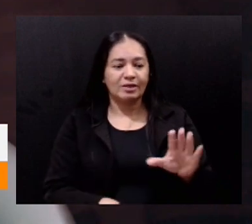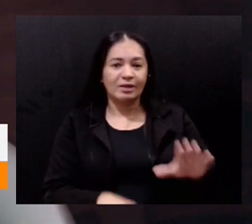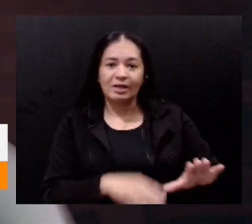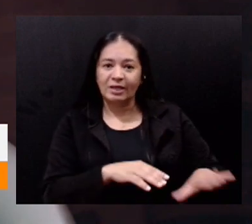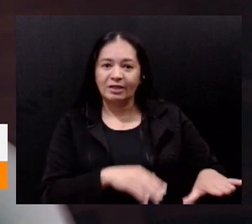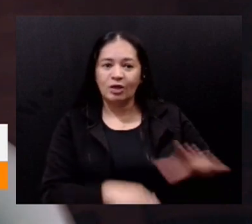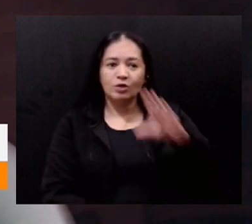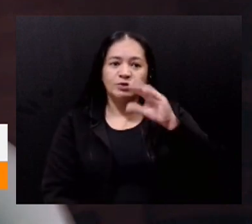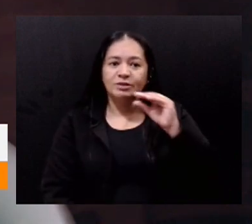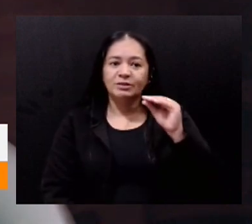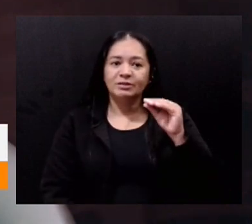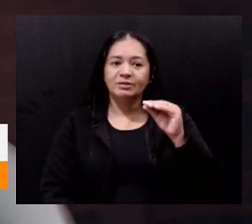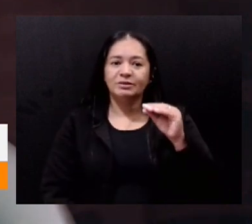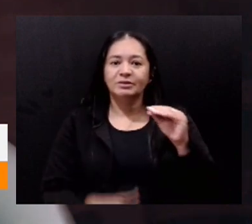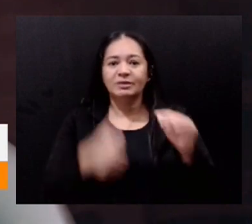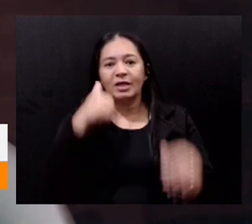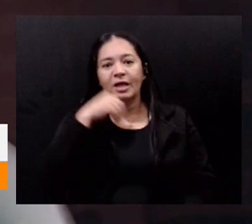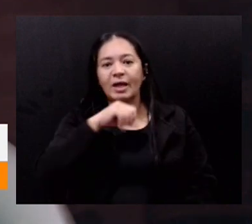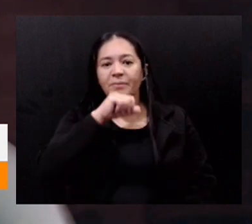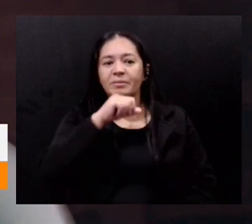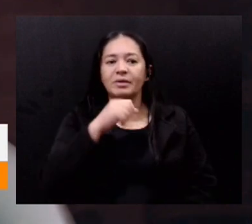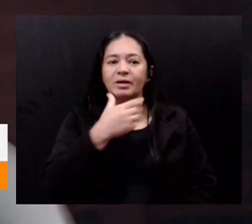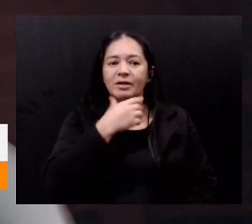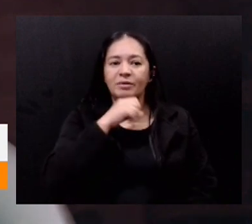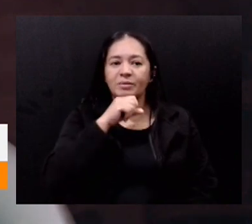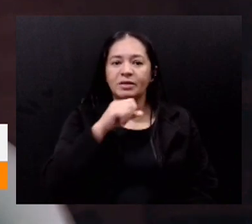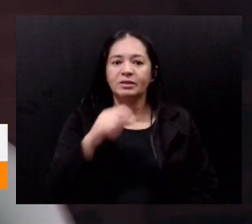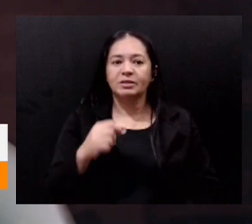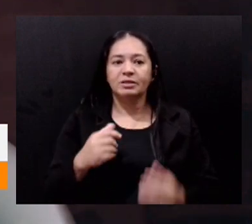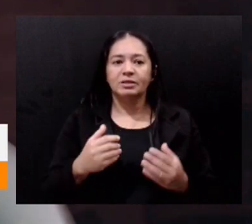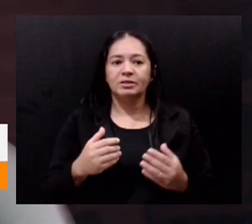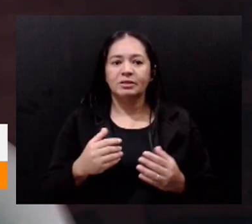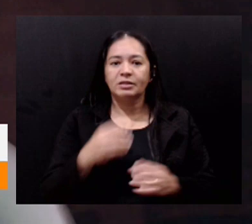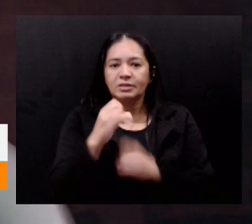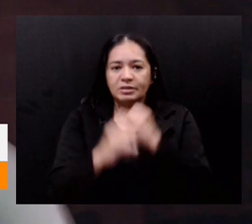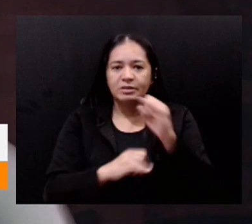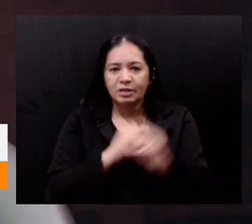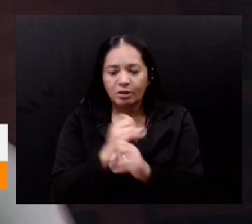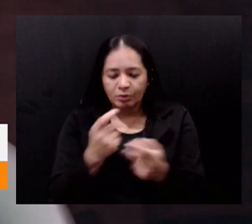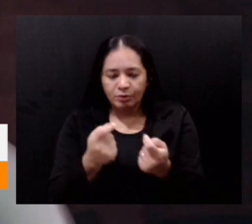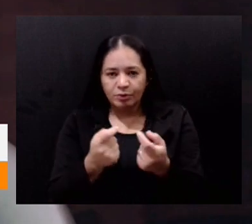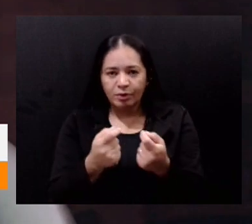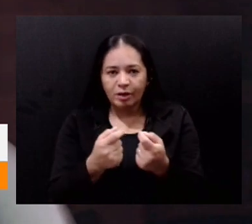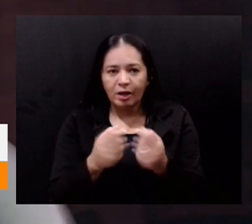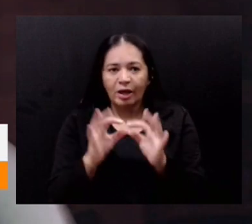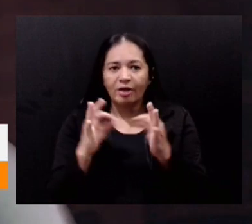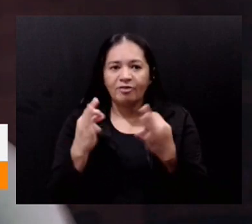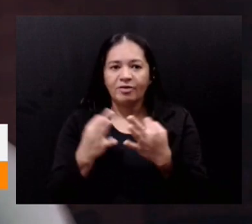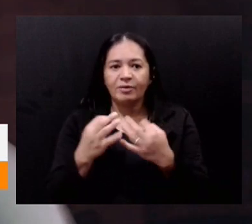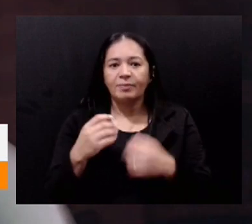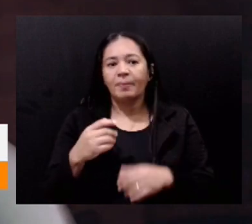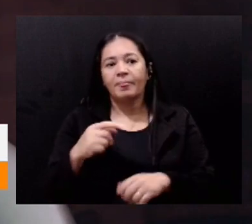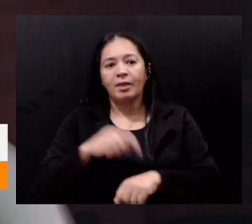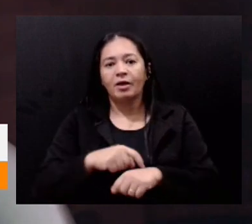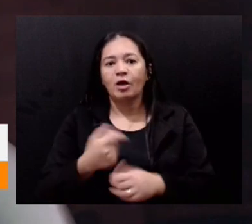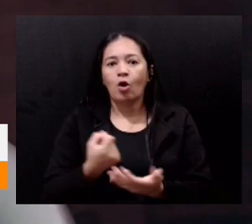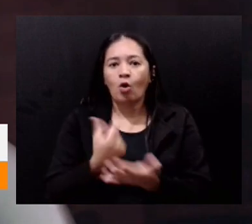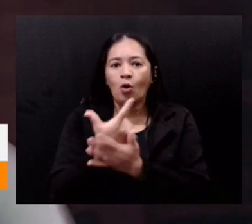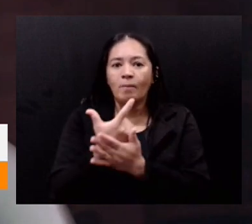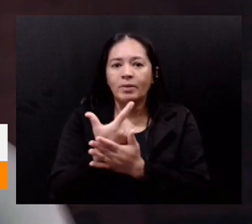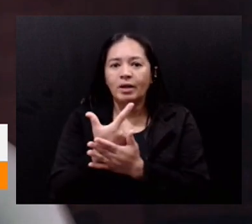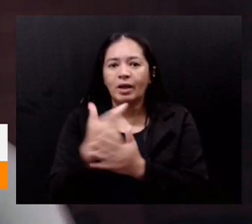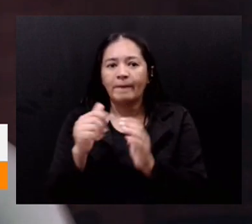pai tomam muito à frente, e eles ficam muito no digital, Uhum. então a hora que tem que ir, por exemplo, comprar um pão na padaria, vai ficar